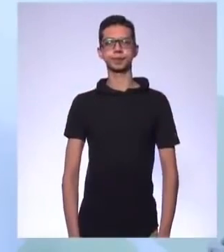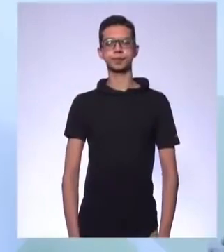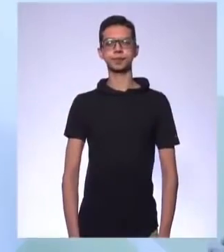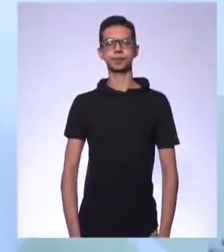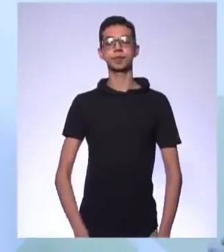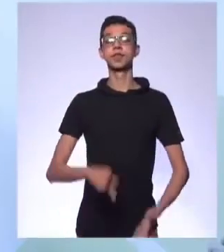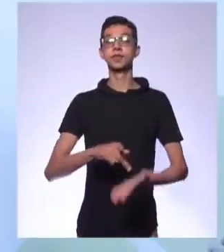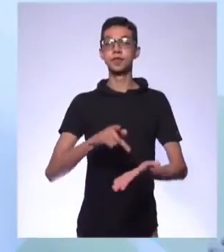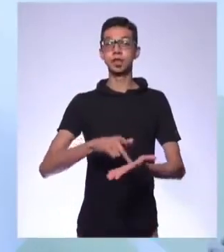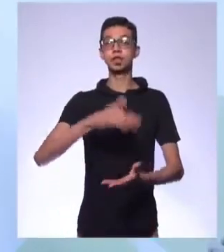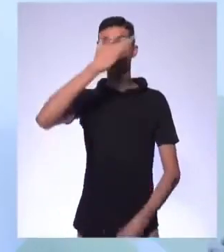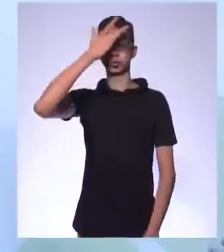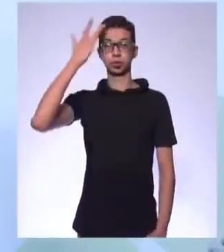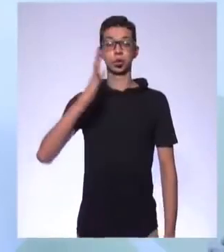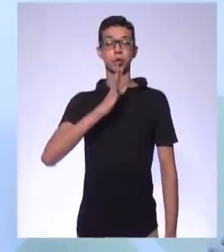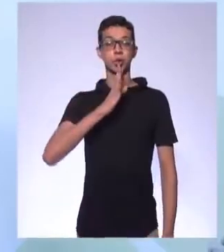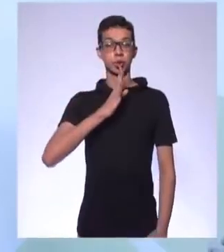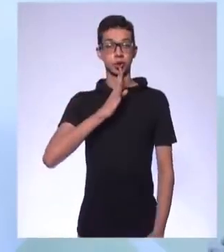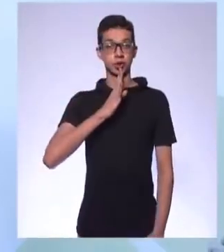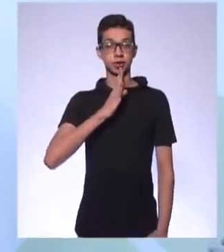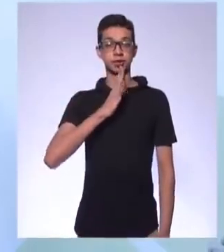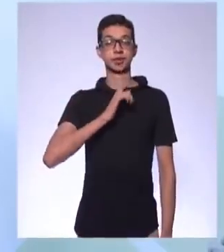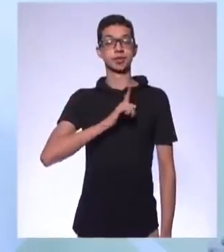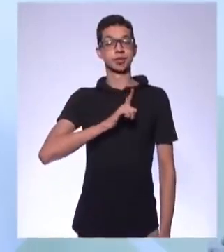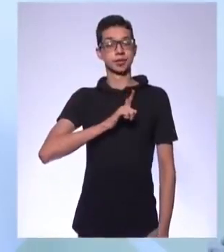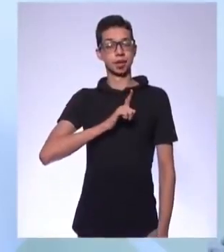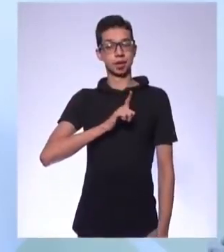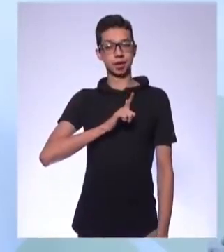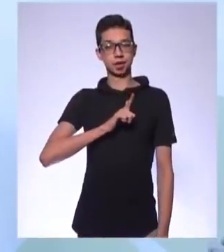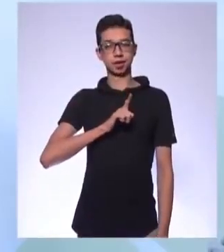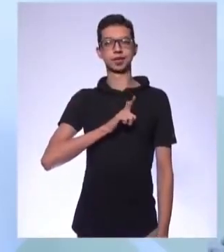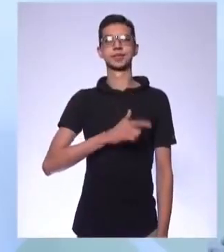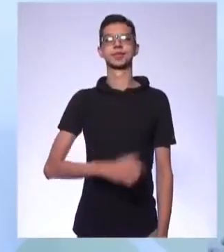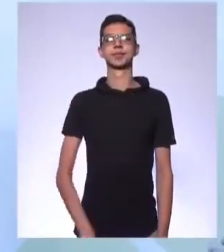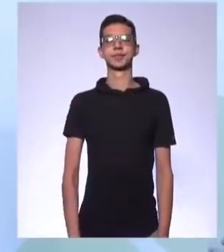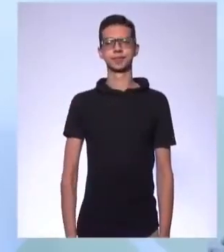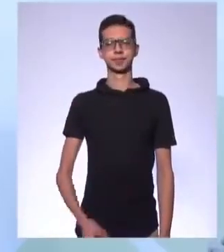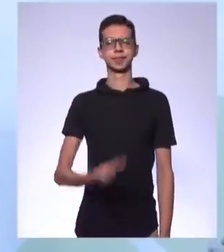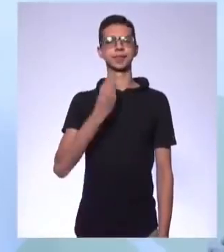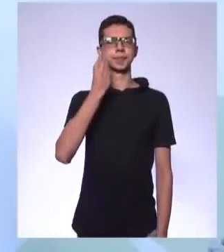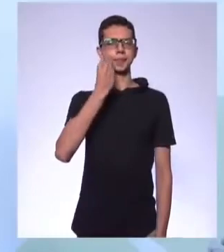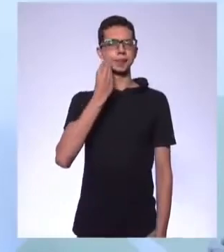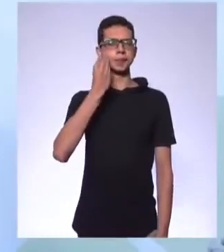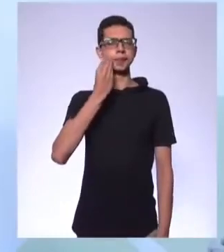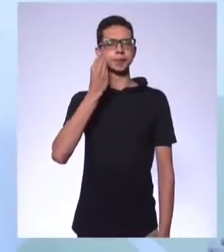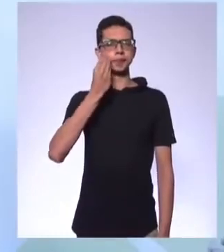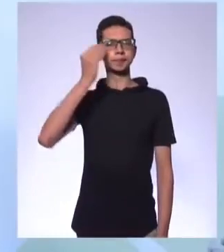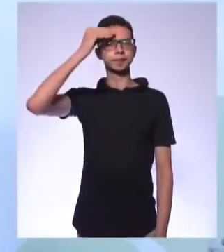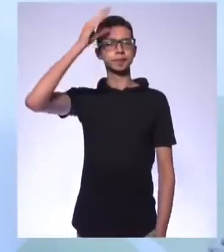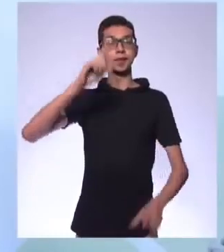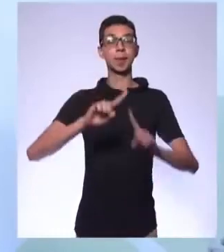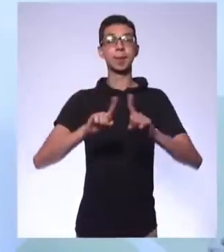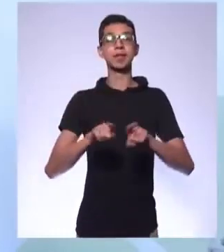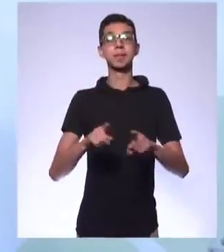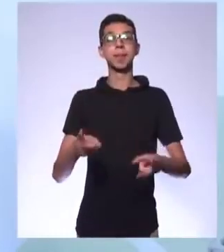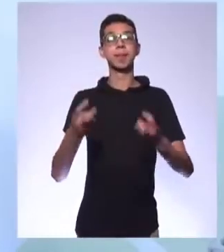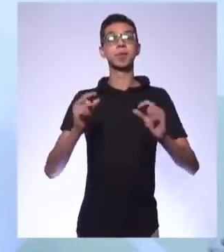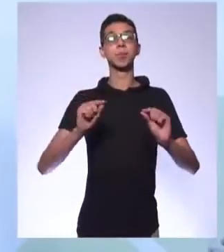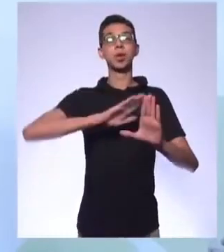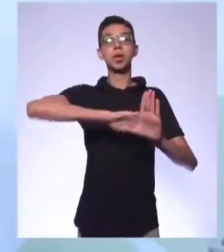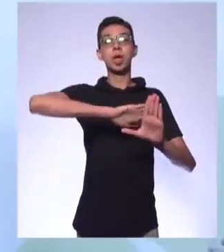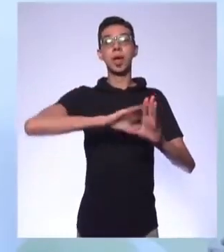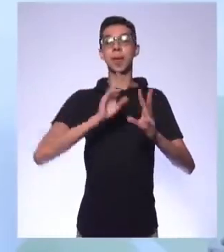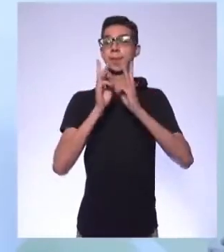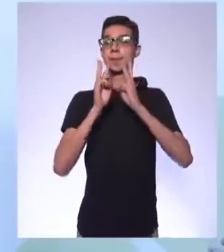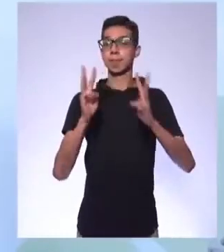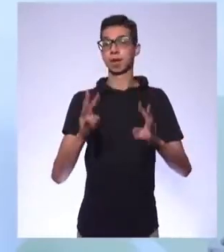lá o conhecimento, é muito mais apurado, mas muitas vezes a gente vê um certo marketing ali por trás. Então, tenta associar com o que